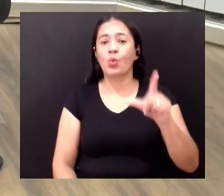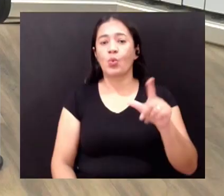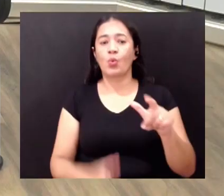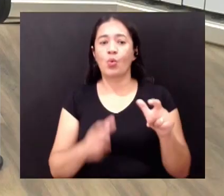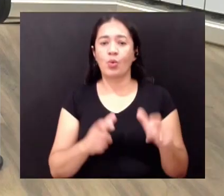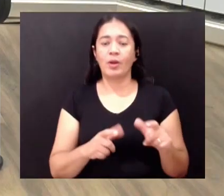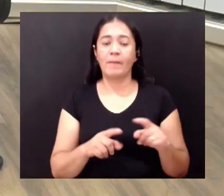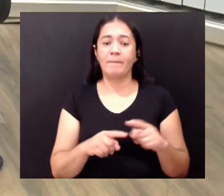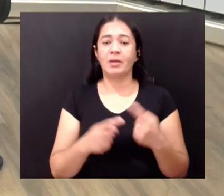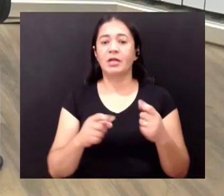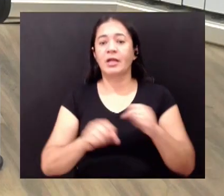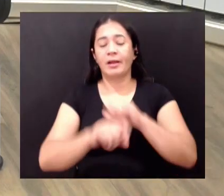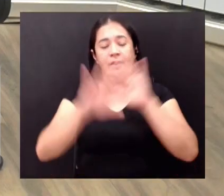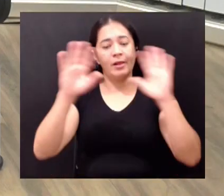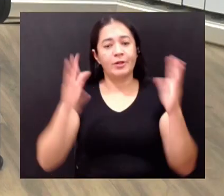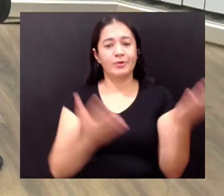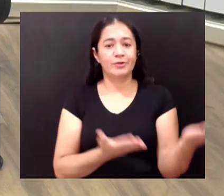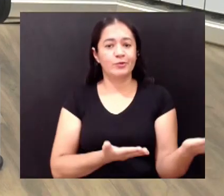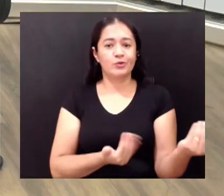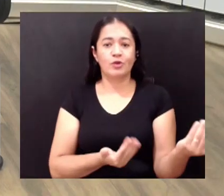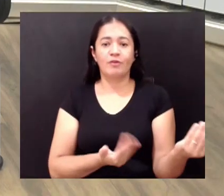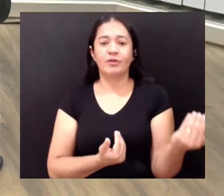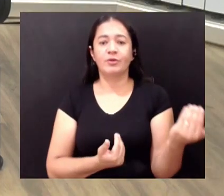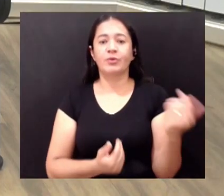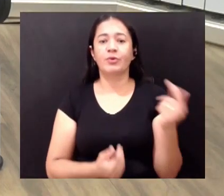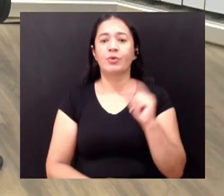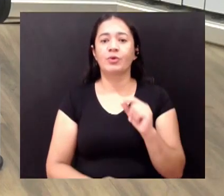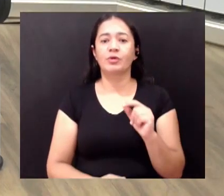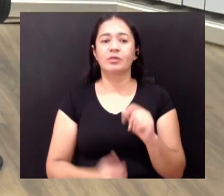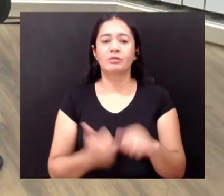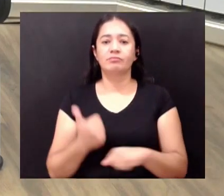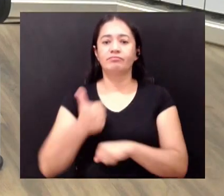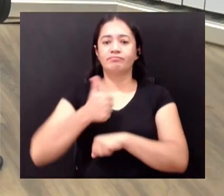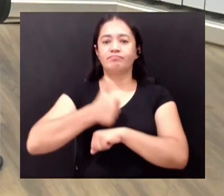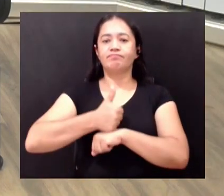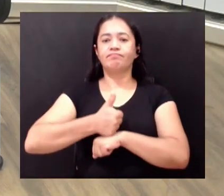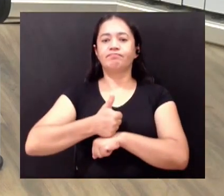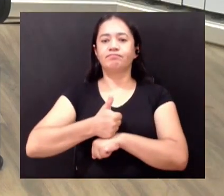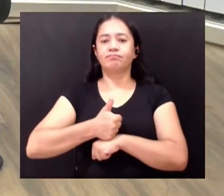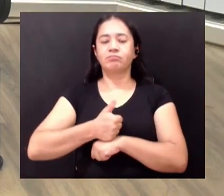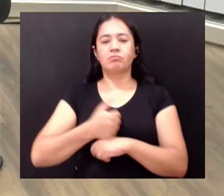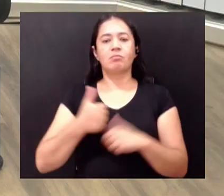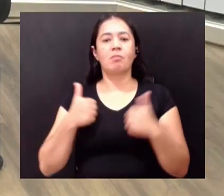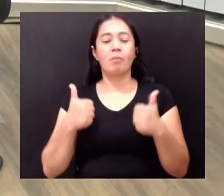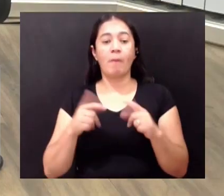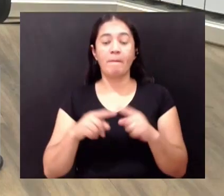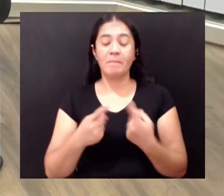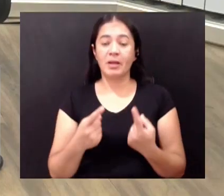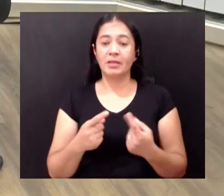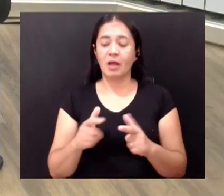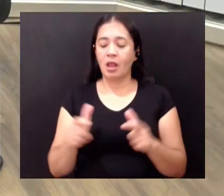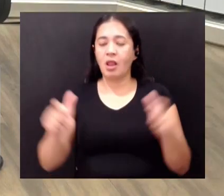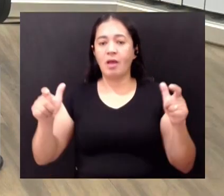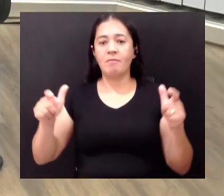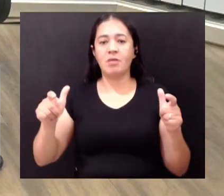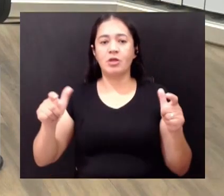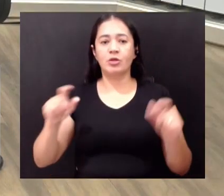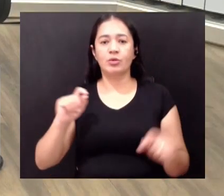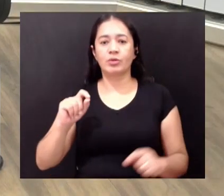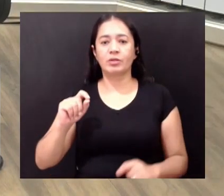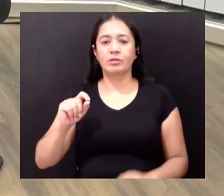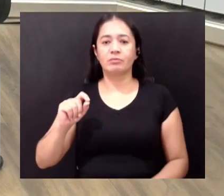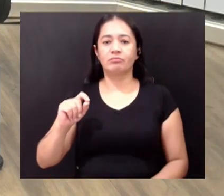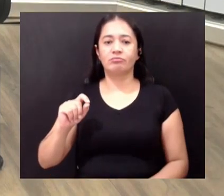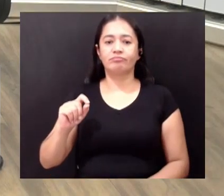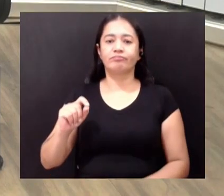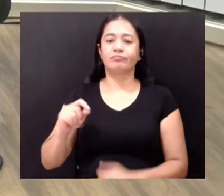já com cargos, né, bastante consideráveis, mas a grande maioria ainda são os sêniores, né? Ainda